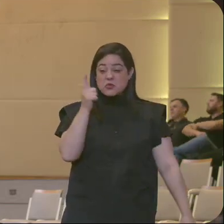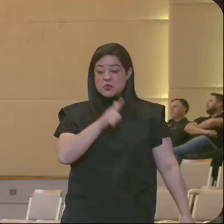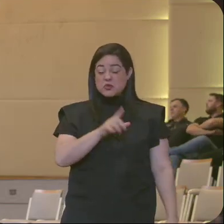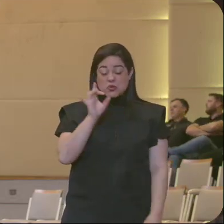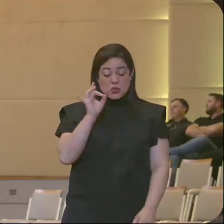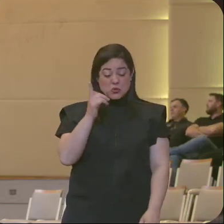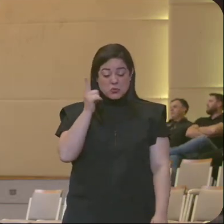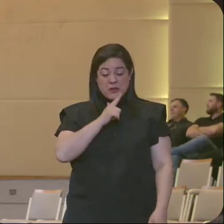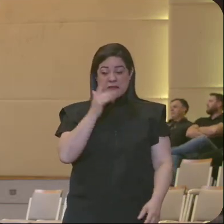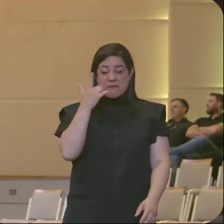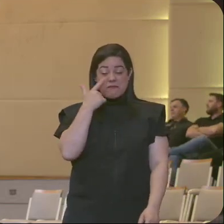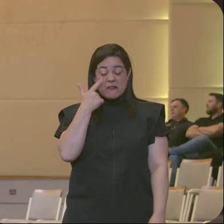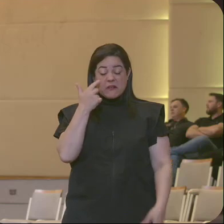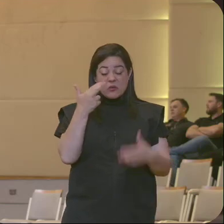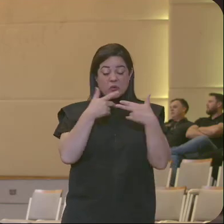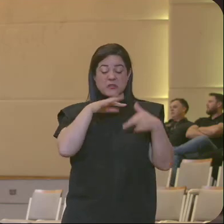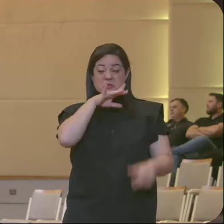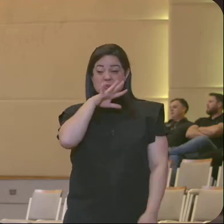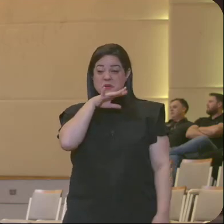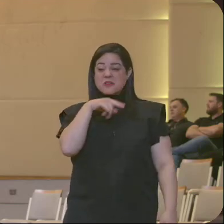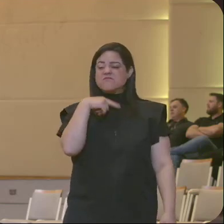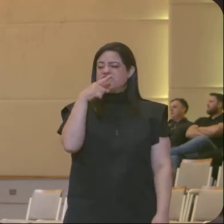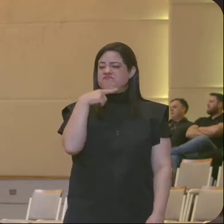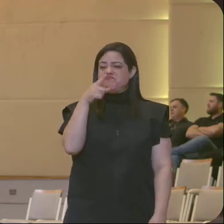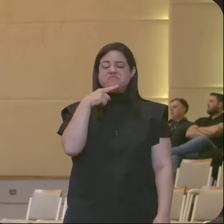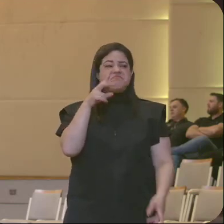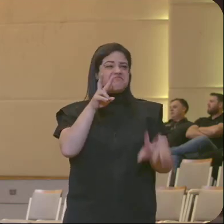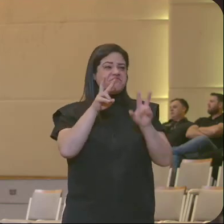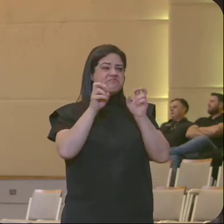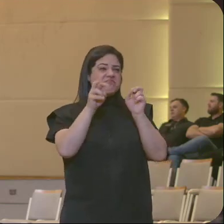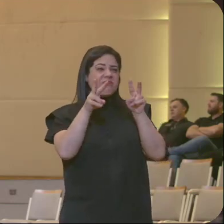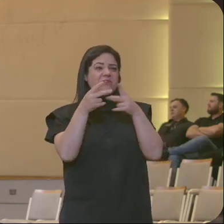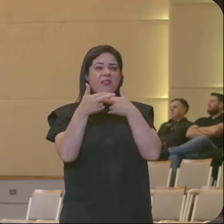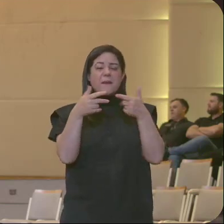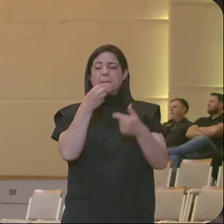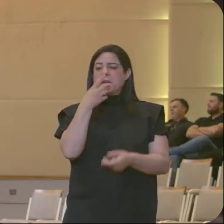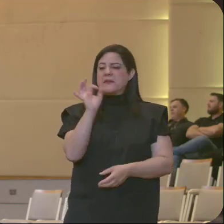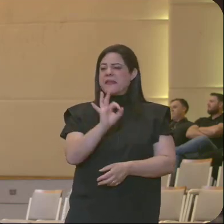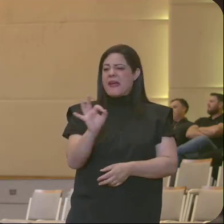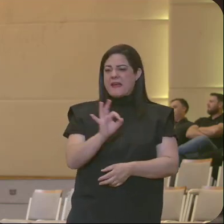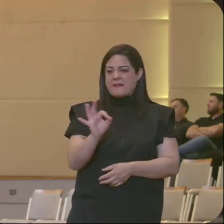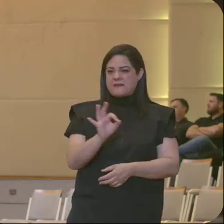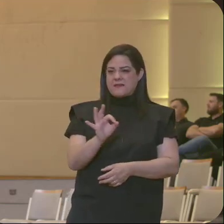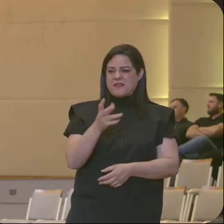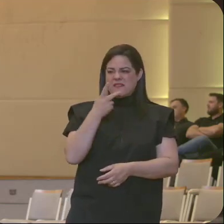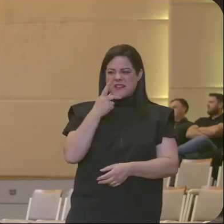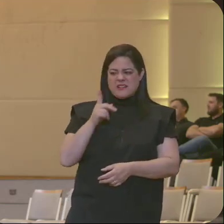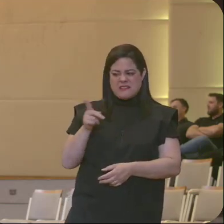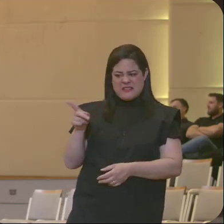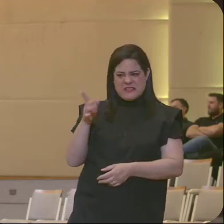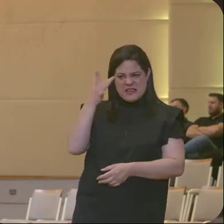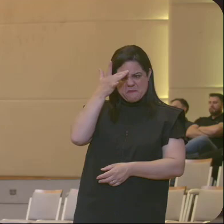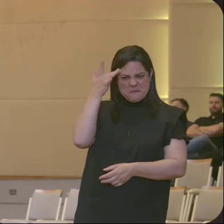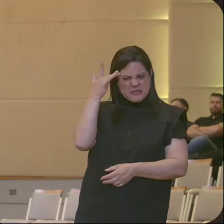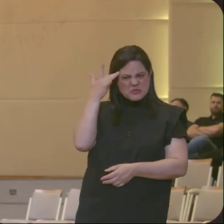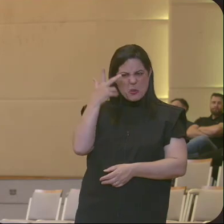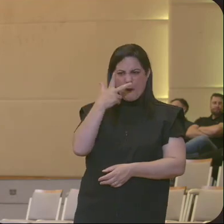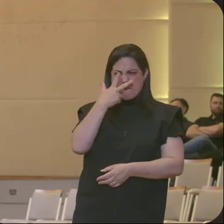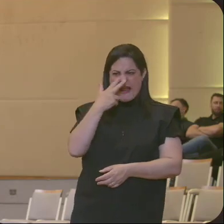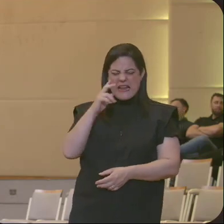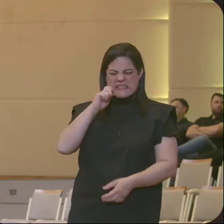para as coisas ruins, ela não vê cores em nada. E a gente começa a dizer, palavra daquela pessoa é azeda,